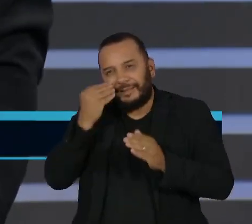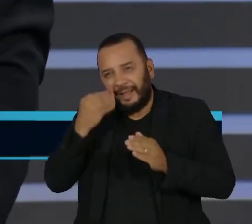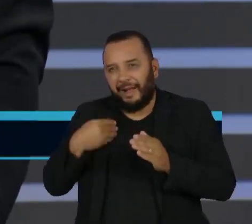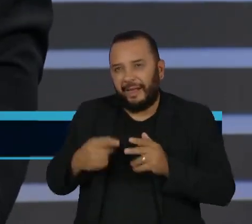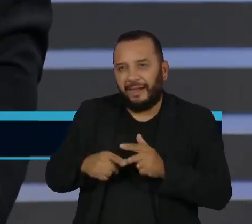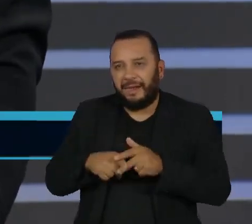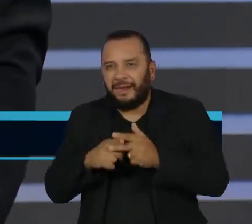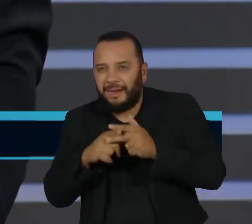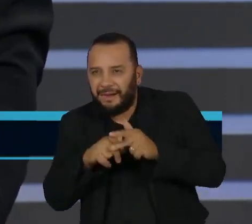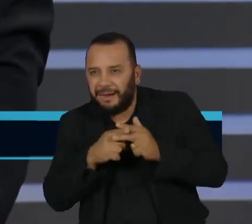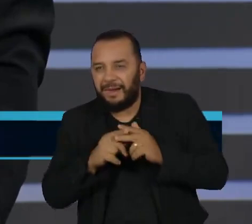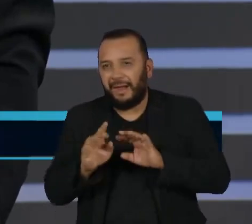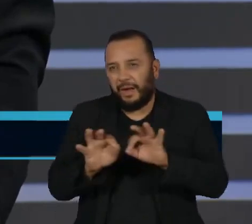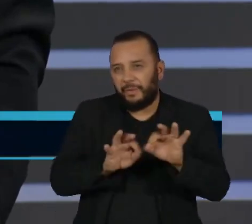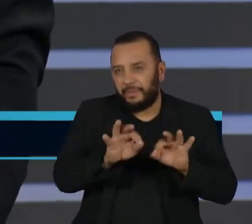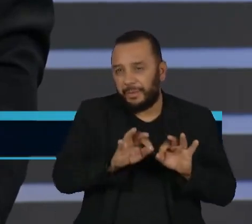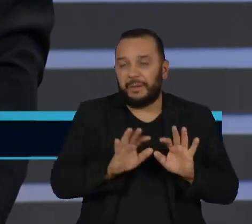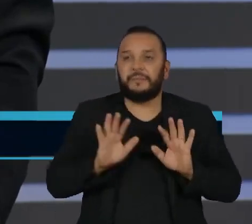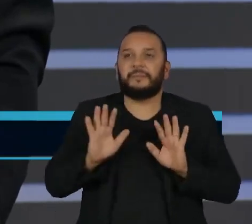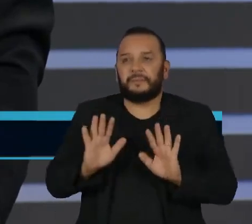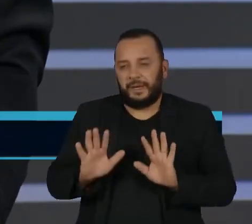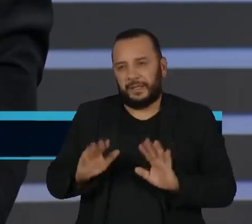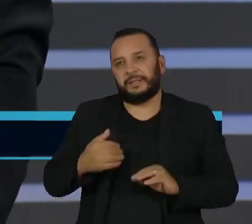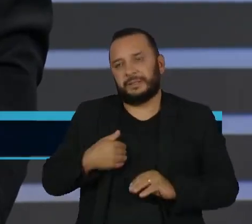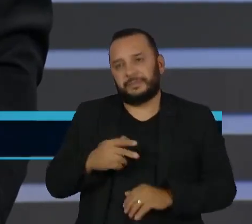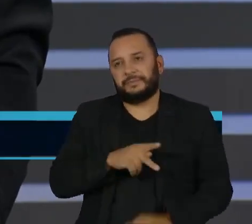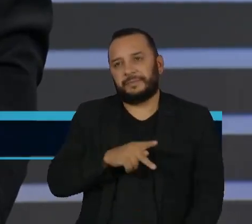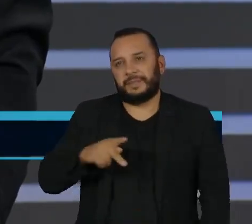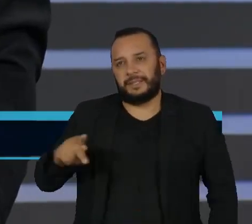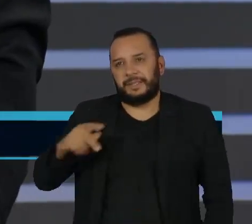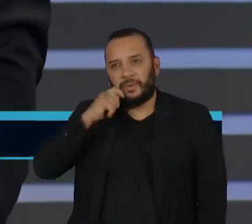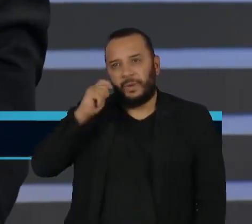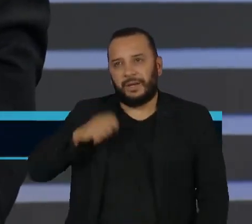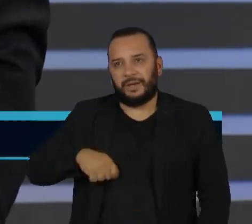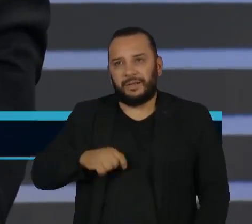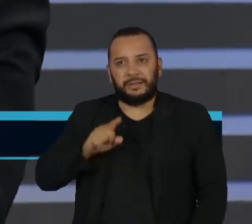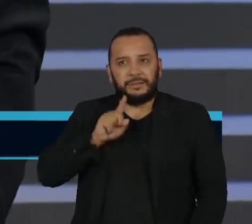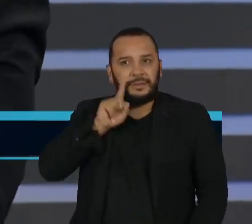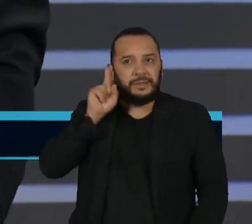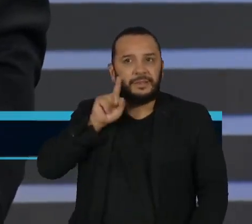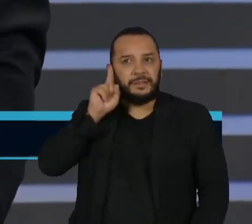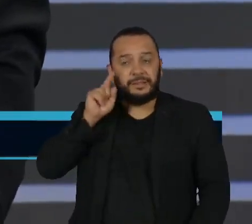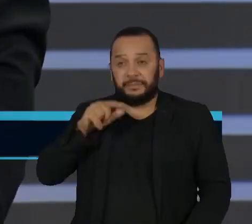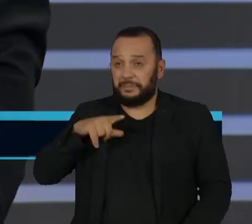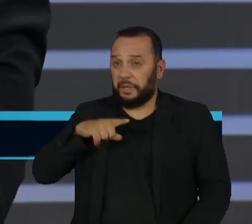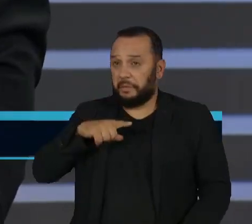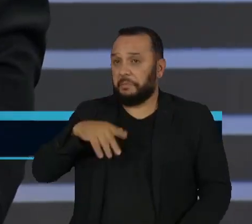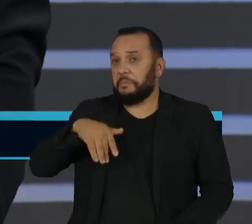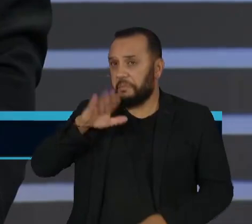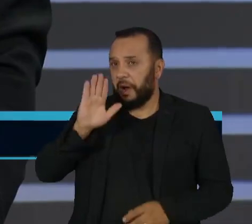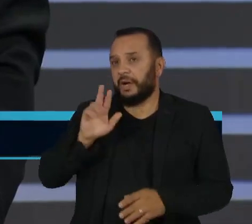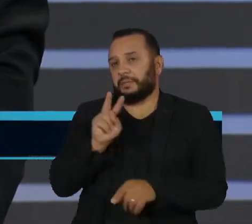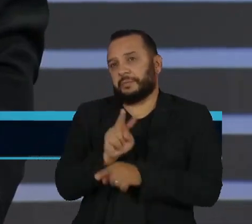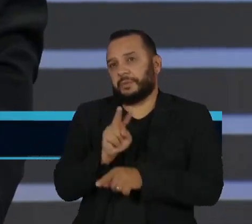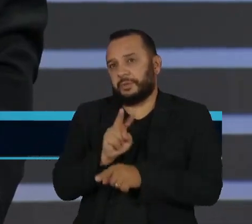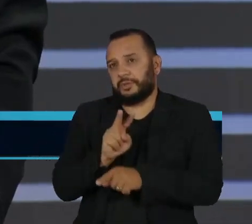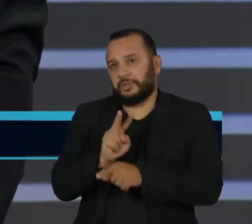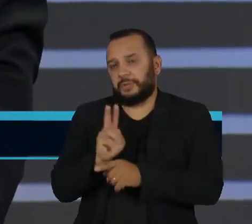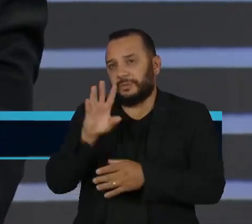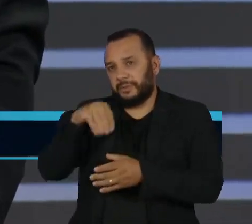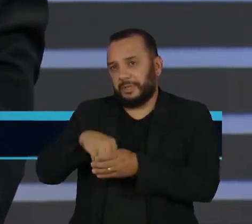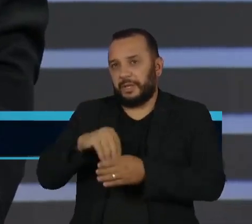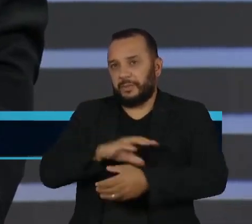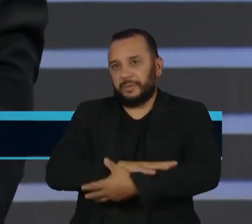modo, mas o Zelensky, sem dúvida, está um pouco mais protegido, né, nessa circunstância. A encrenca